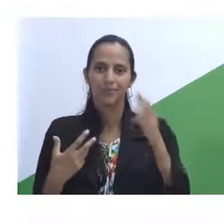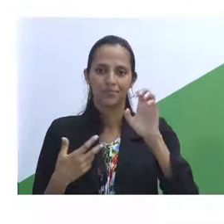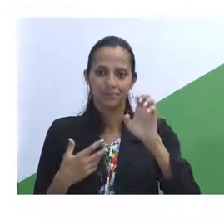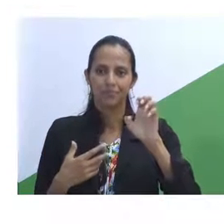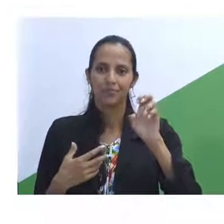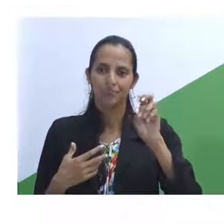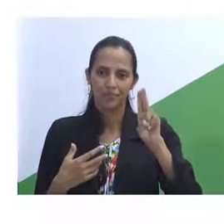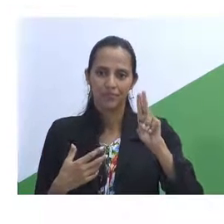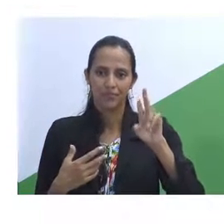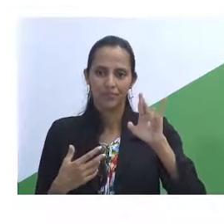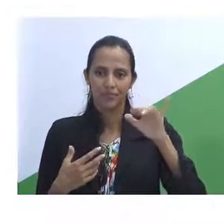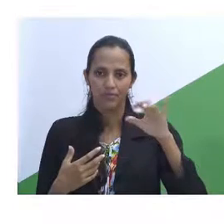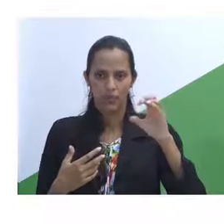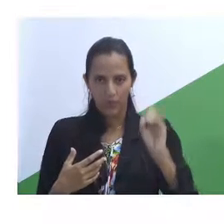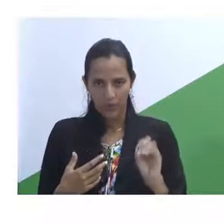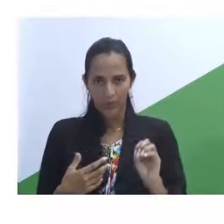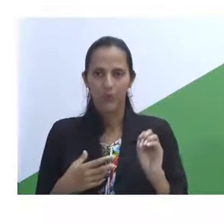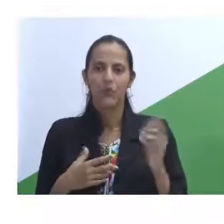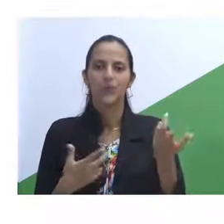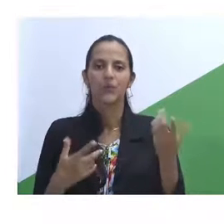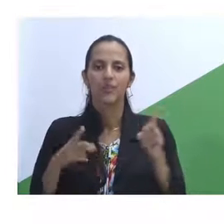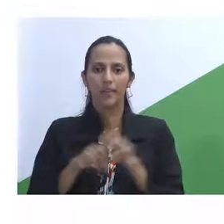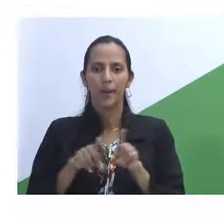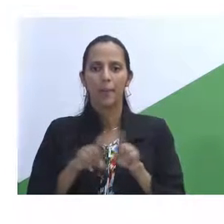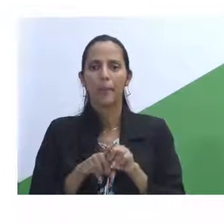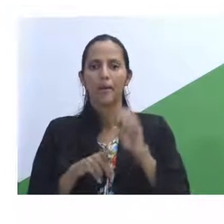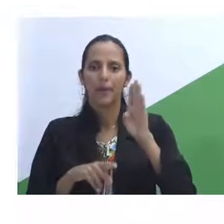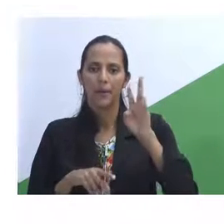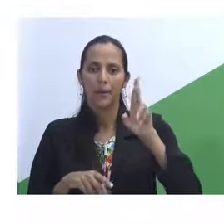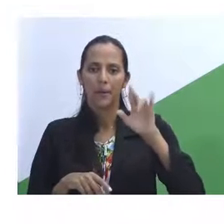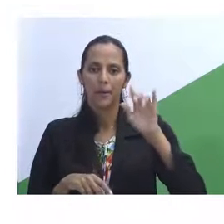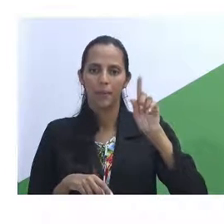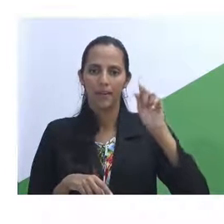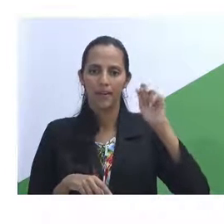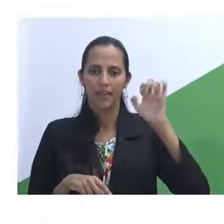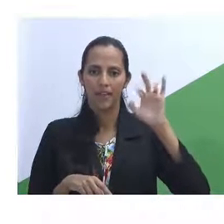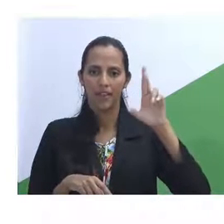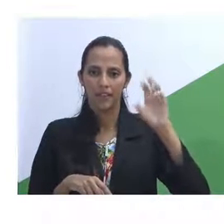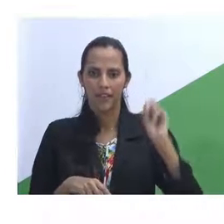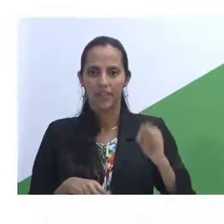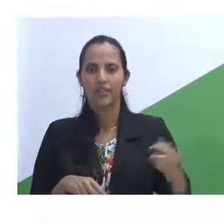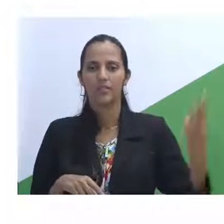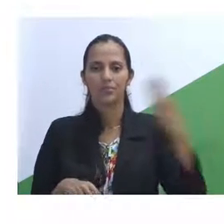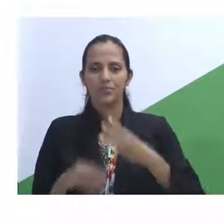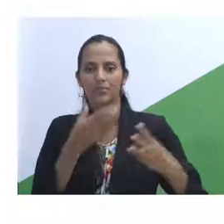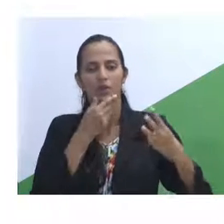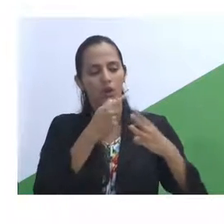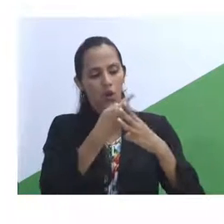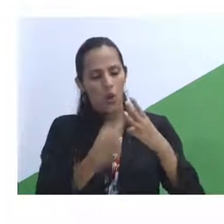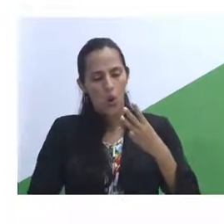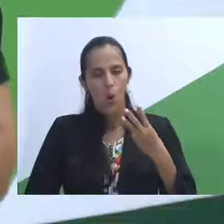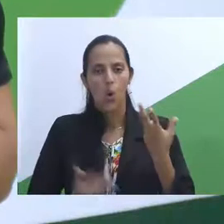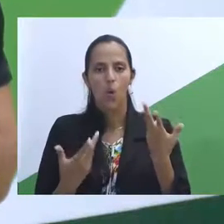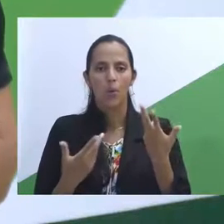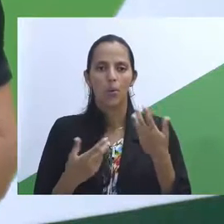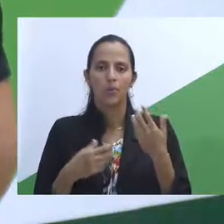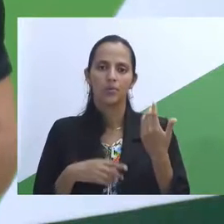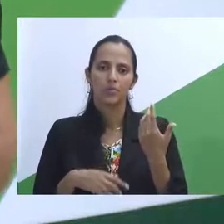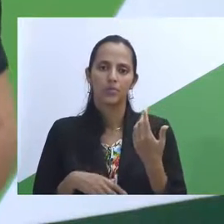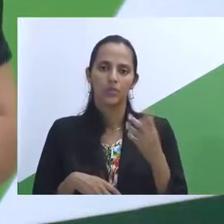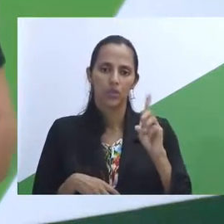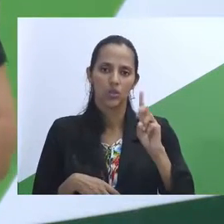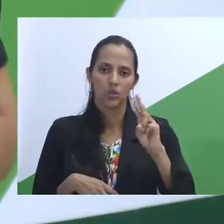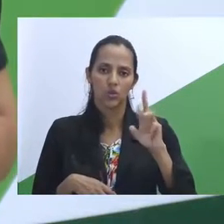Gaspar Dutra, né? O brigadeiro Eduardo Gomes, o engenheiro Iedo Fiúza, venceu, então, aí, o candidato apoiado pelo Getúlio, o Eurico Gaspar